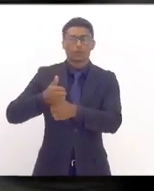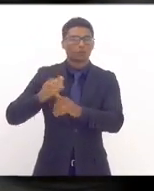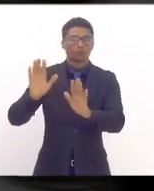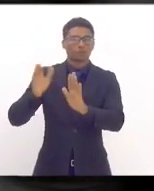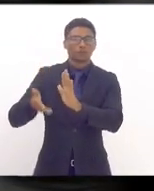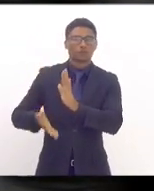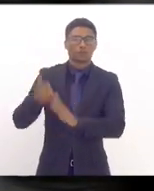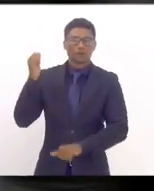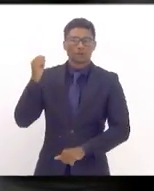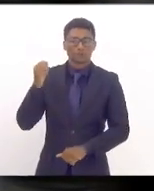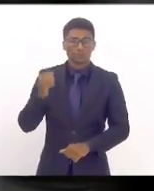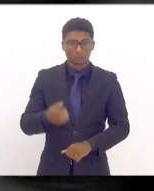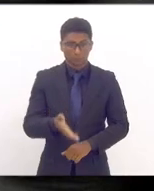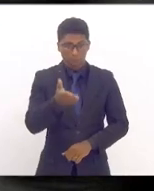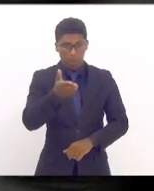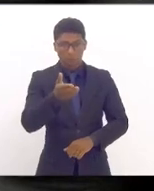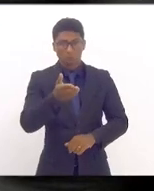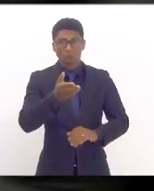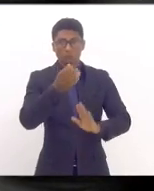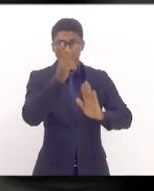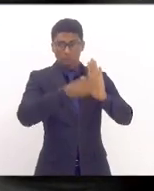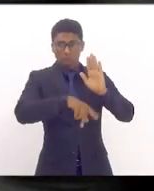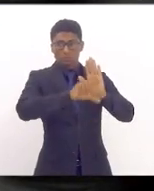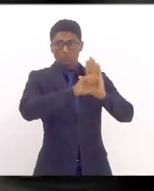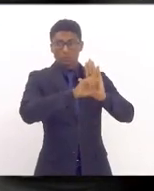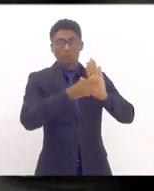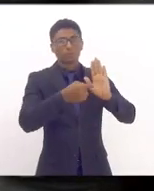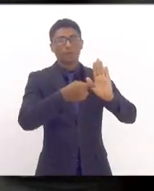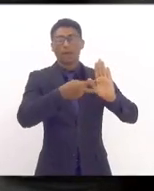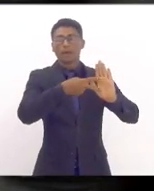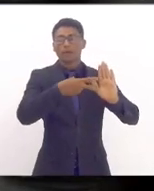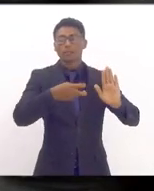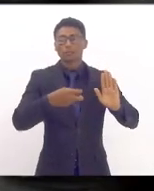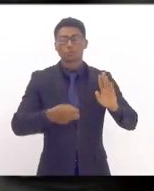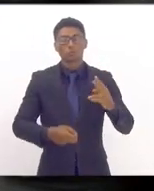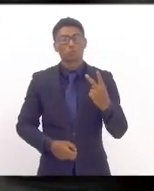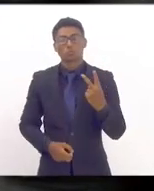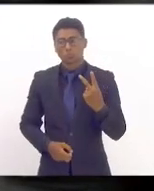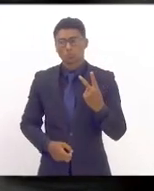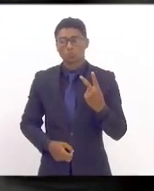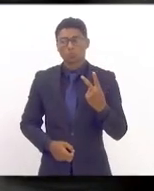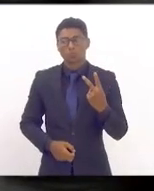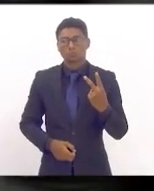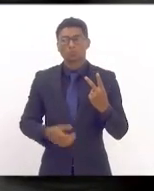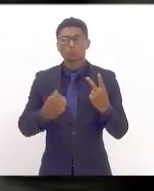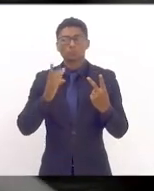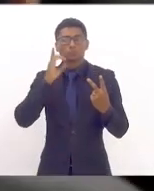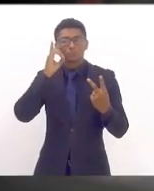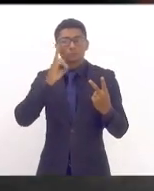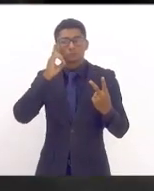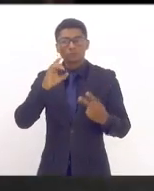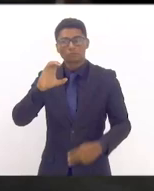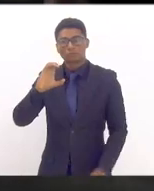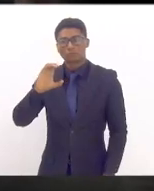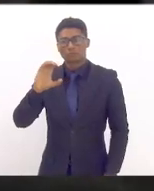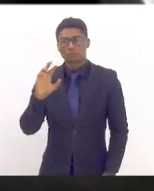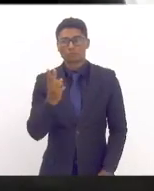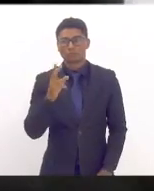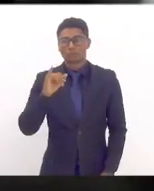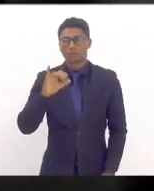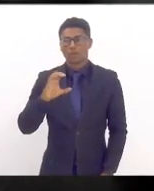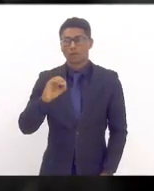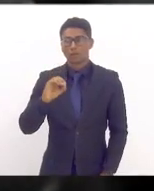projeto de dois artigos e o deputado Chico Machado